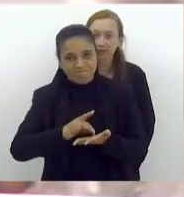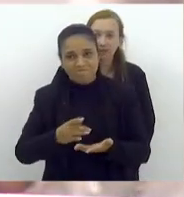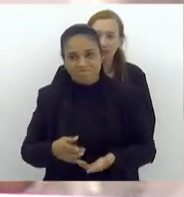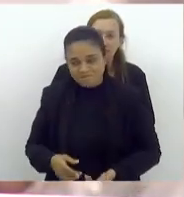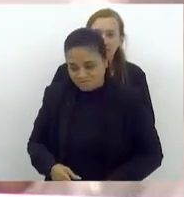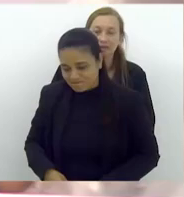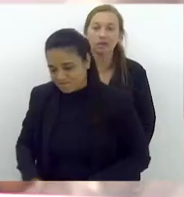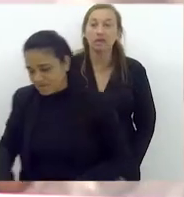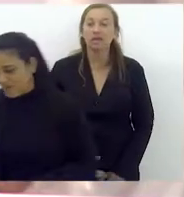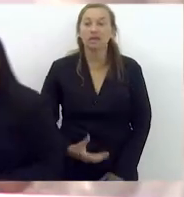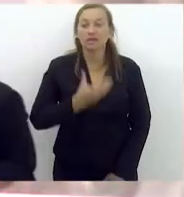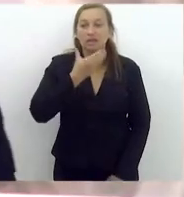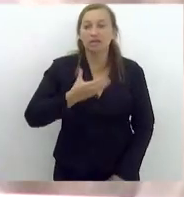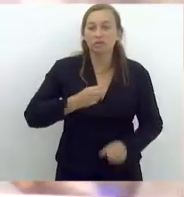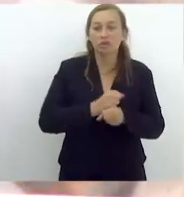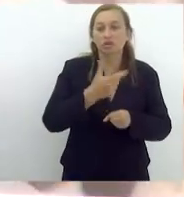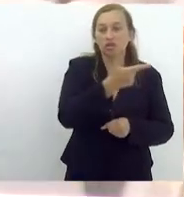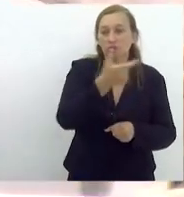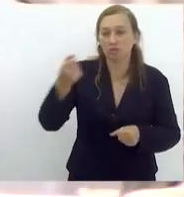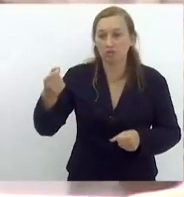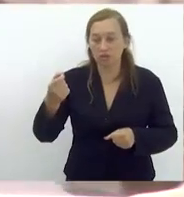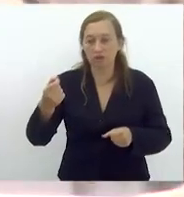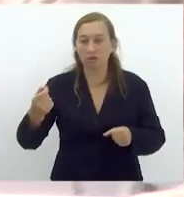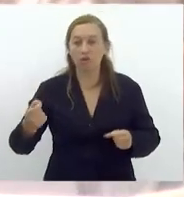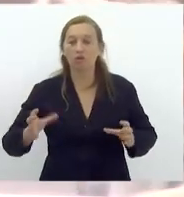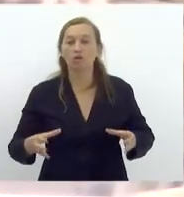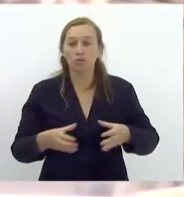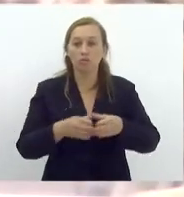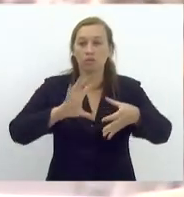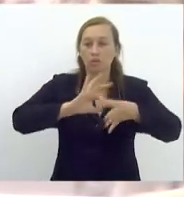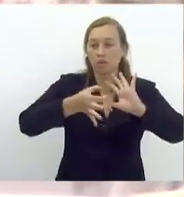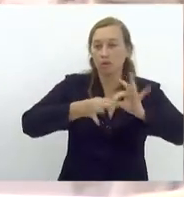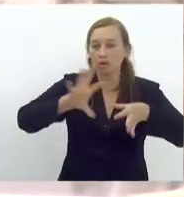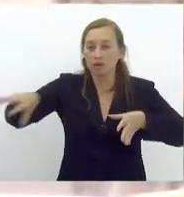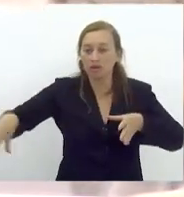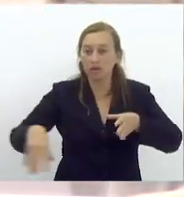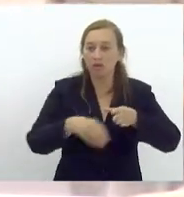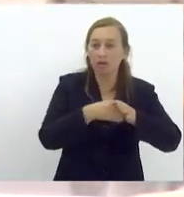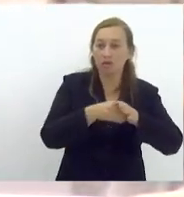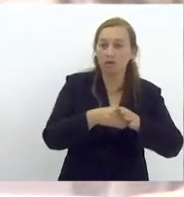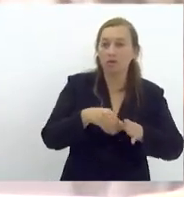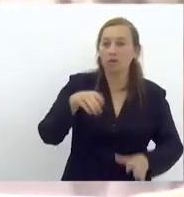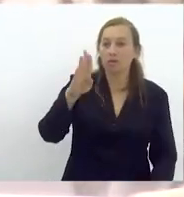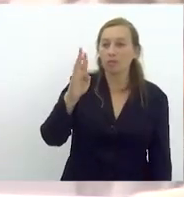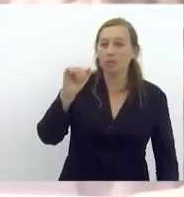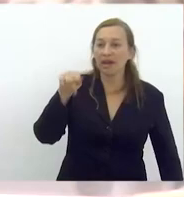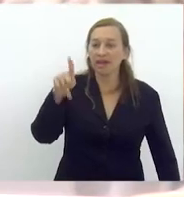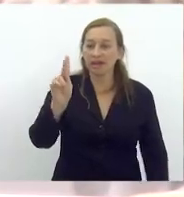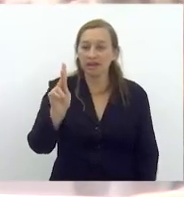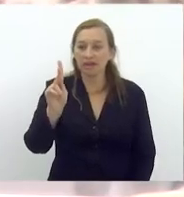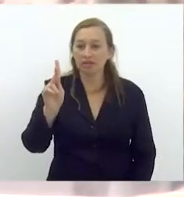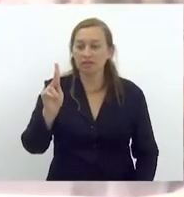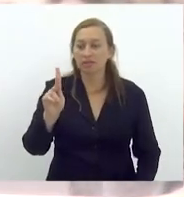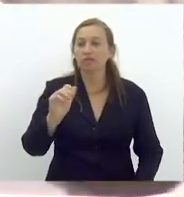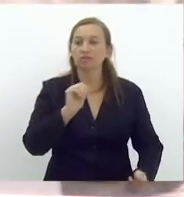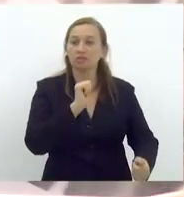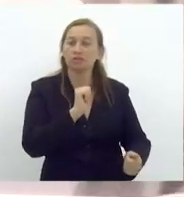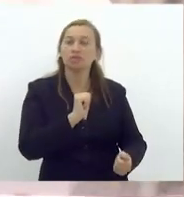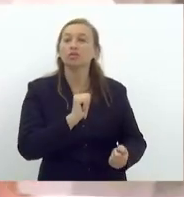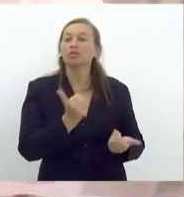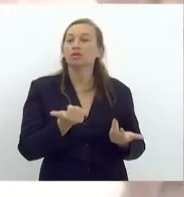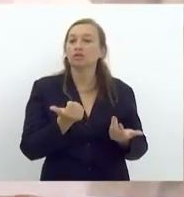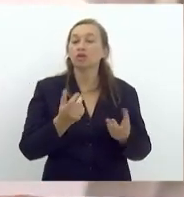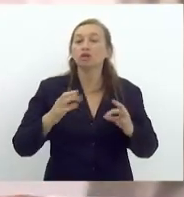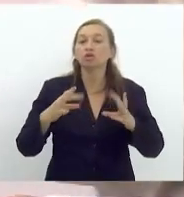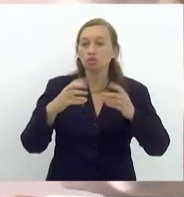em dezembro de 2020 o comitê Olímpico internacional incluiu o Break nos Jogos Olímpicos de Paris em 2024 ano que vem confirmando